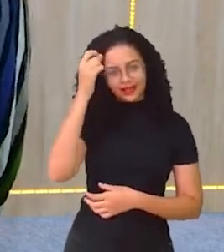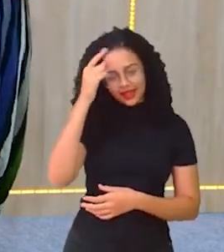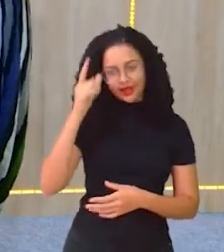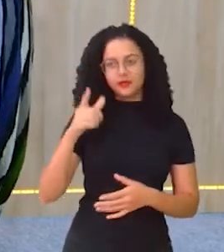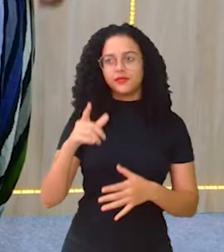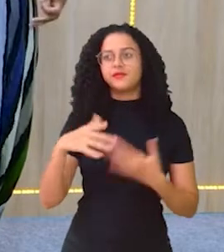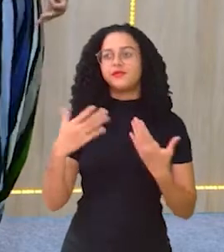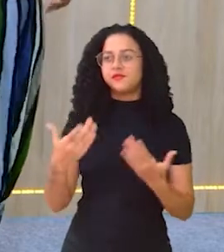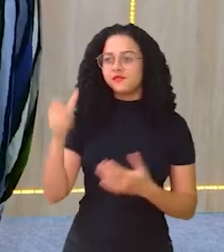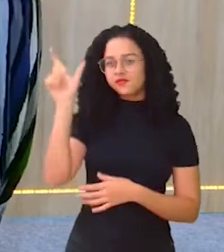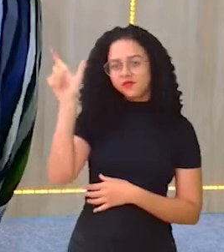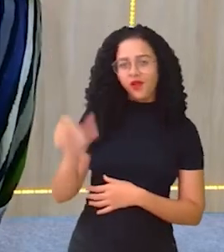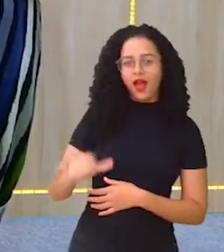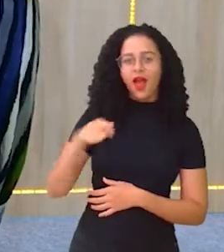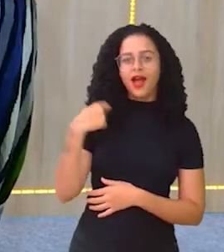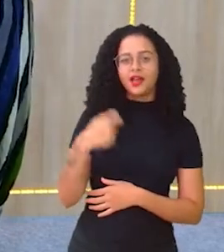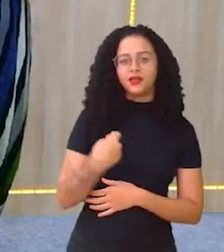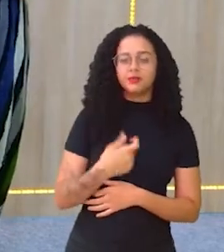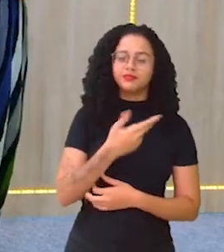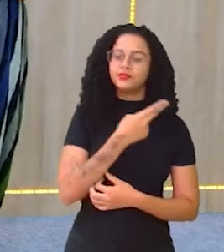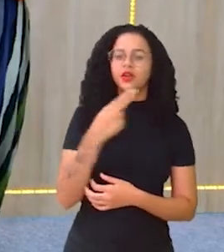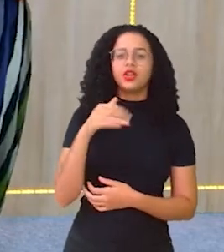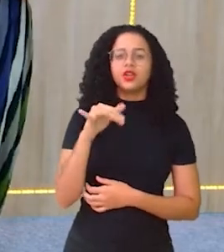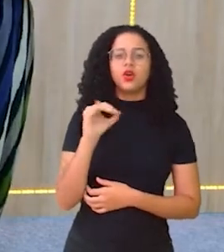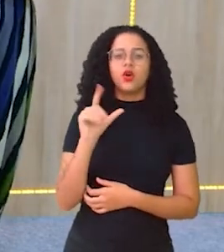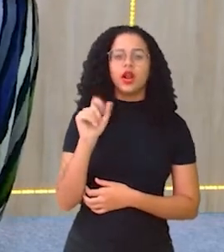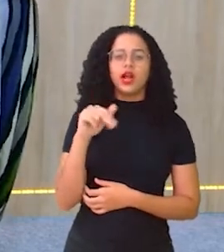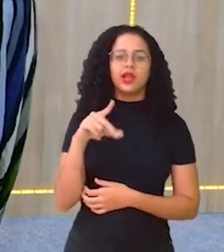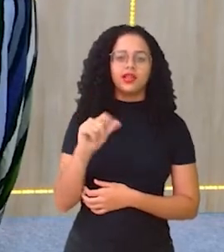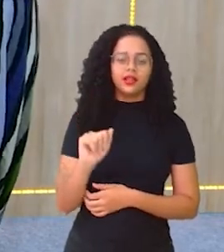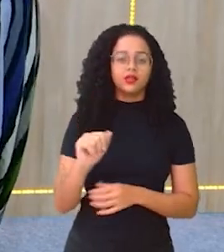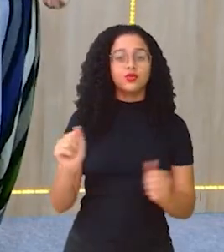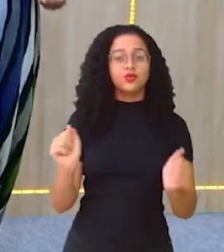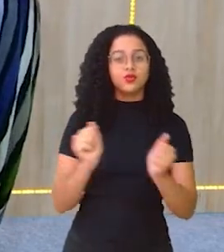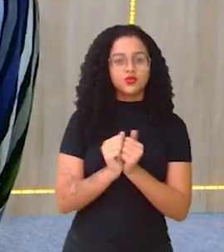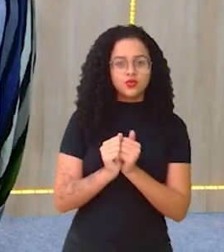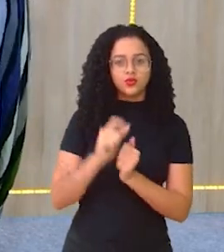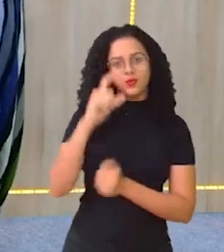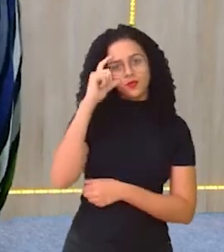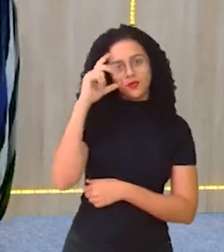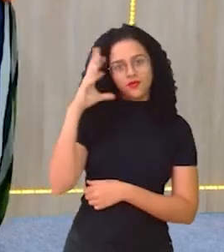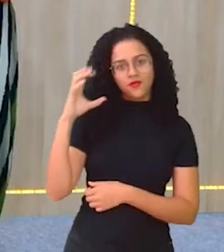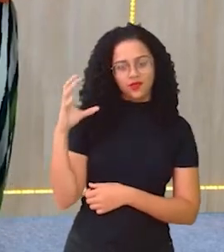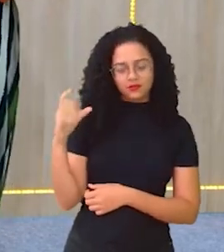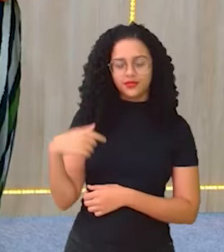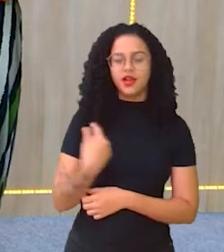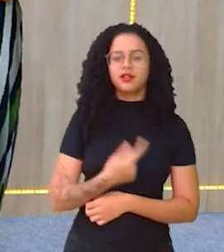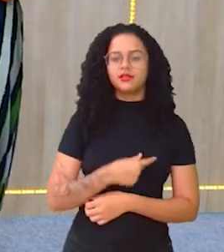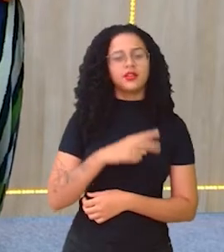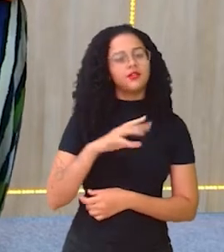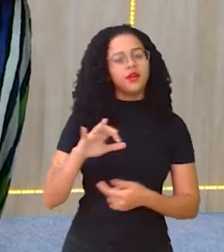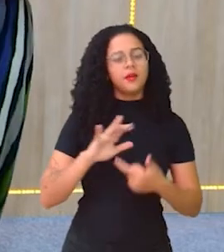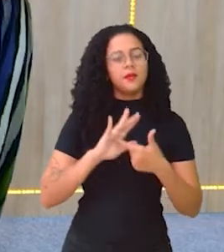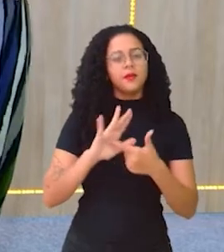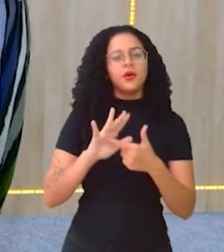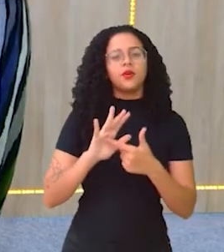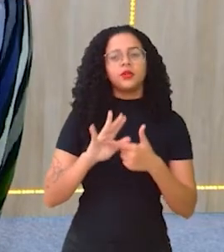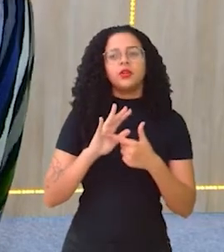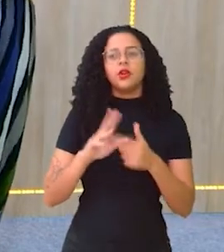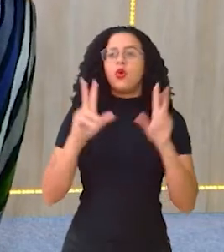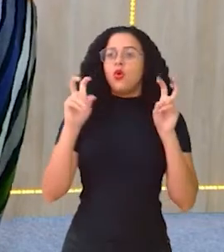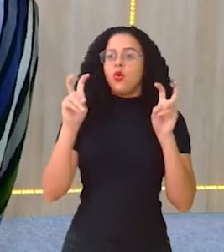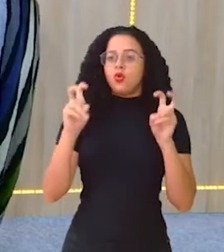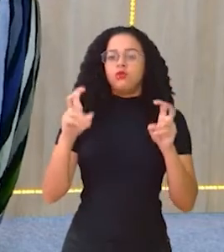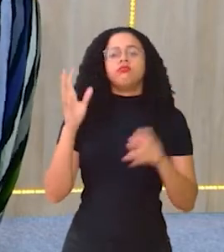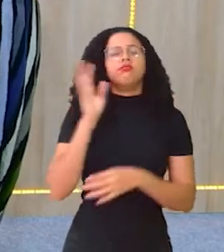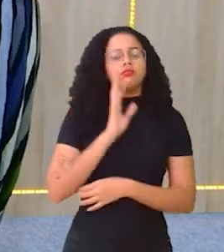ator nato. Então vamos lá, meu nome é Yolanda, né? E junto aqui com Vitória, a gente vai estar trazendo um tema